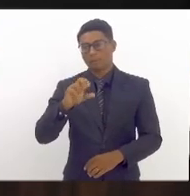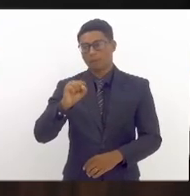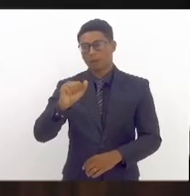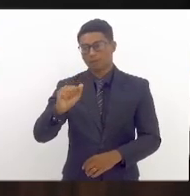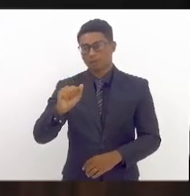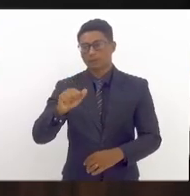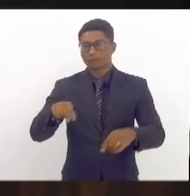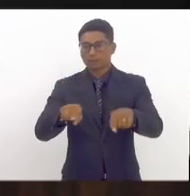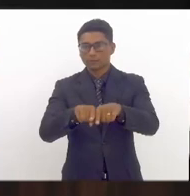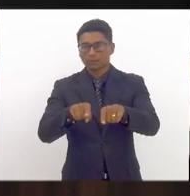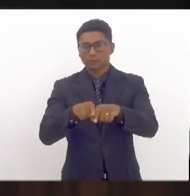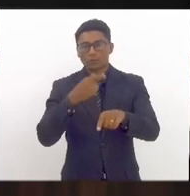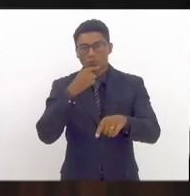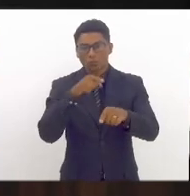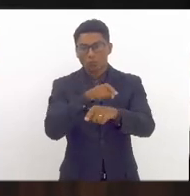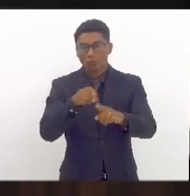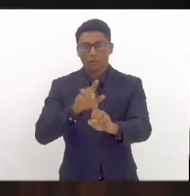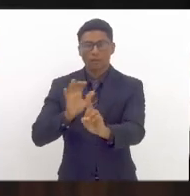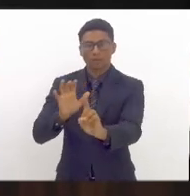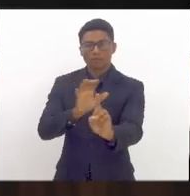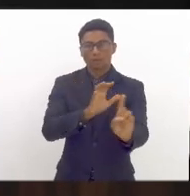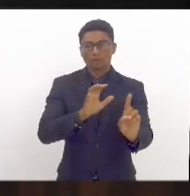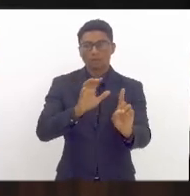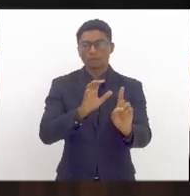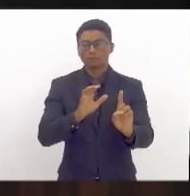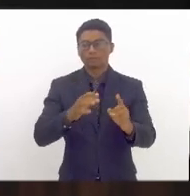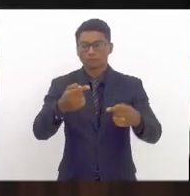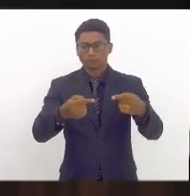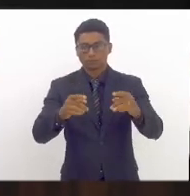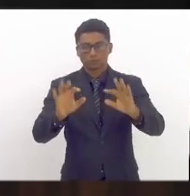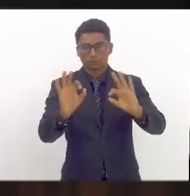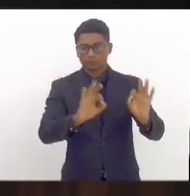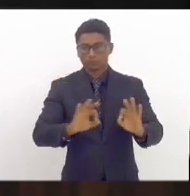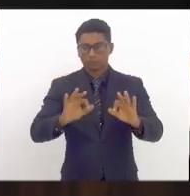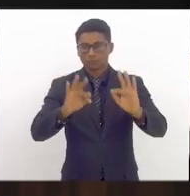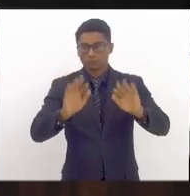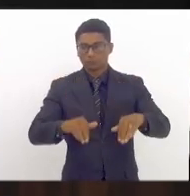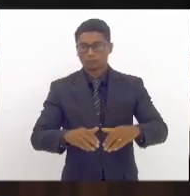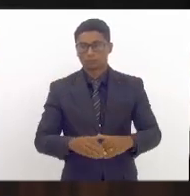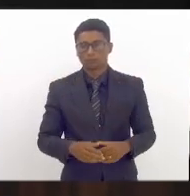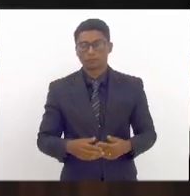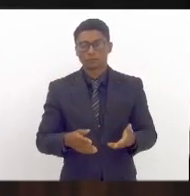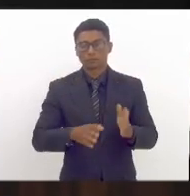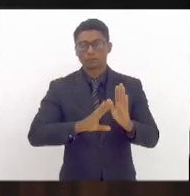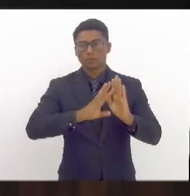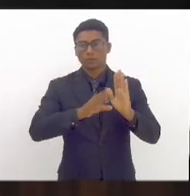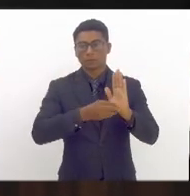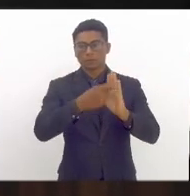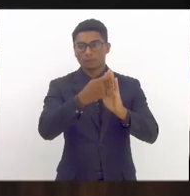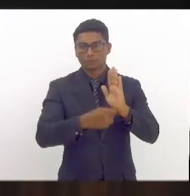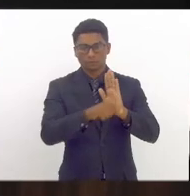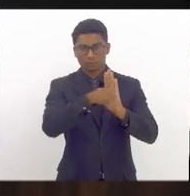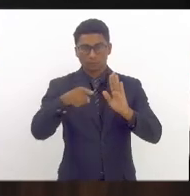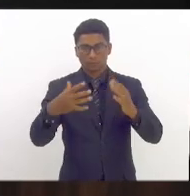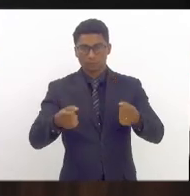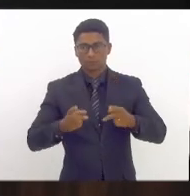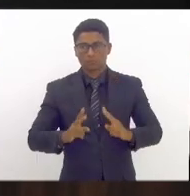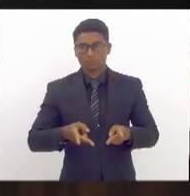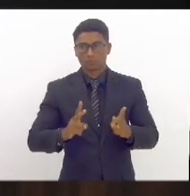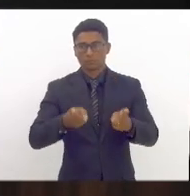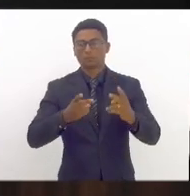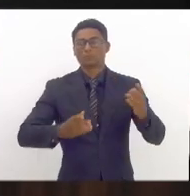forma que se menciona. Em discussão, não havendo que querer discutir, encerrada a discussão e votação, a emenda de redação. Senhores que aprovam, permaneçam como